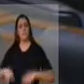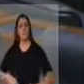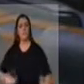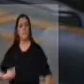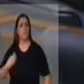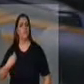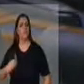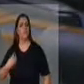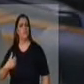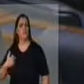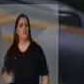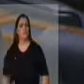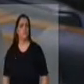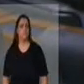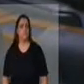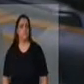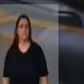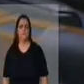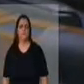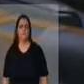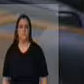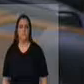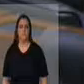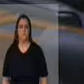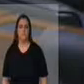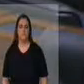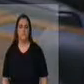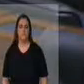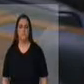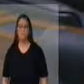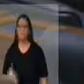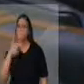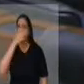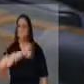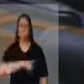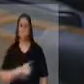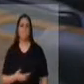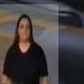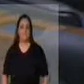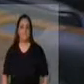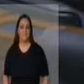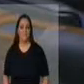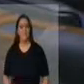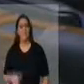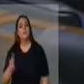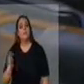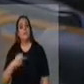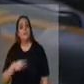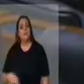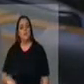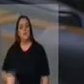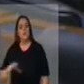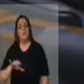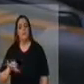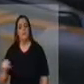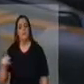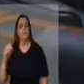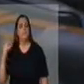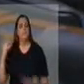vida para as pessoas do nosso país. Presidente Caio, parabéns. Acho que essa é uma das mais